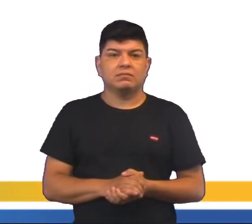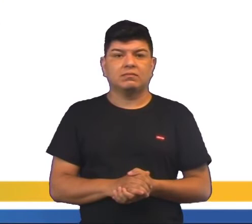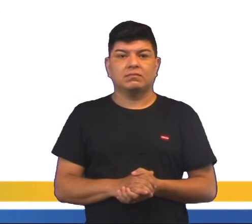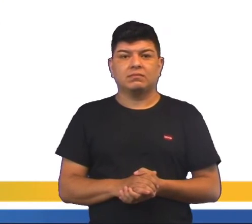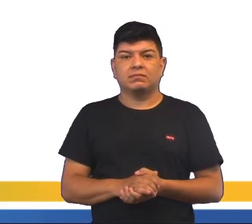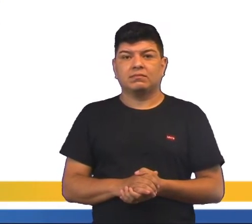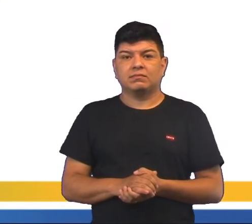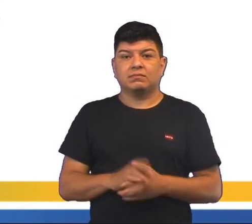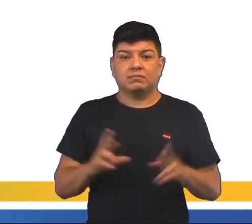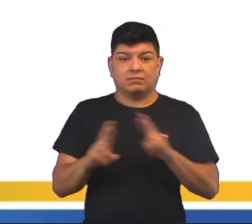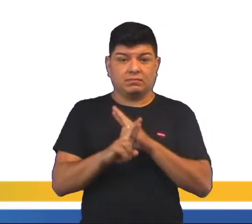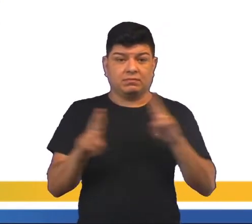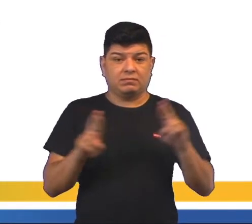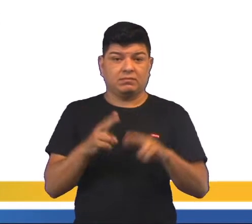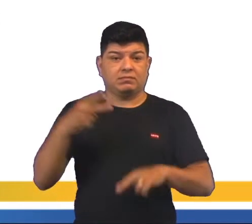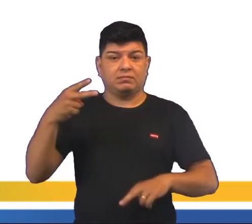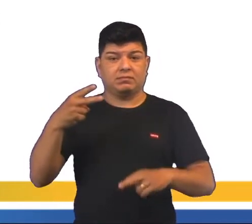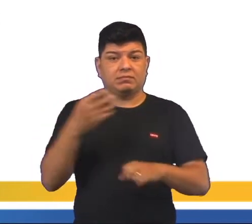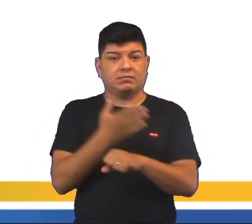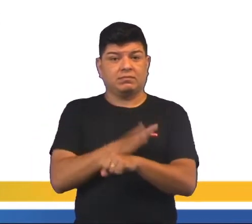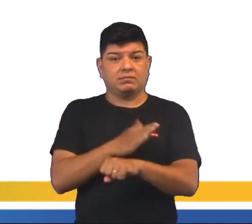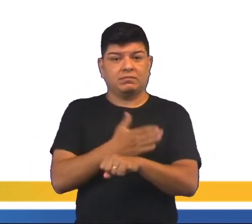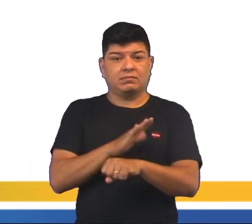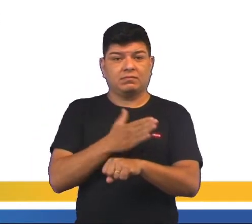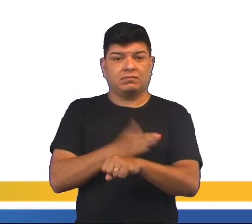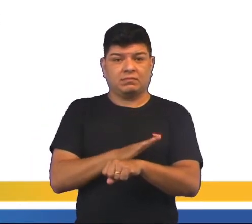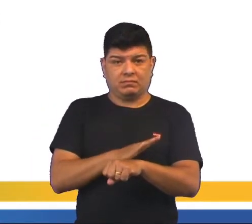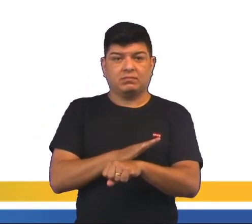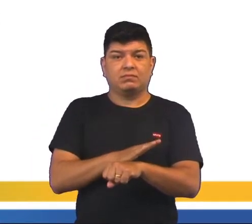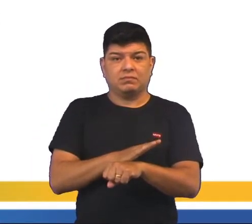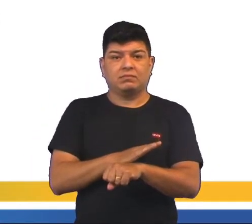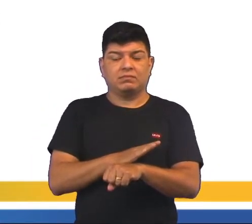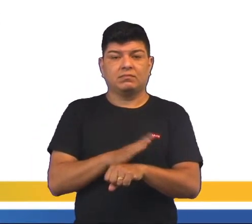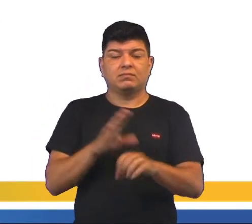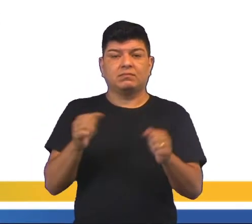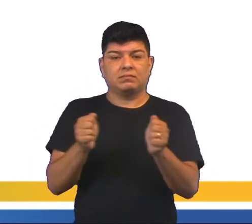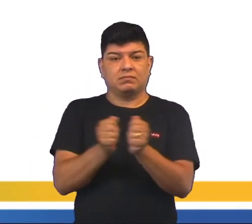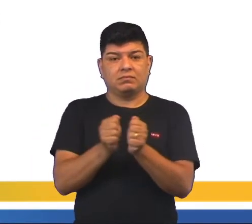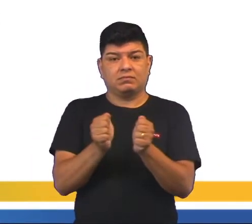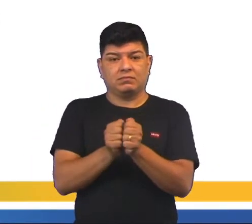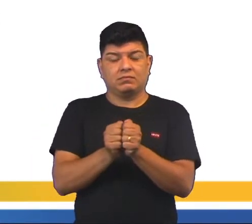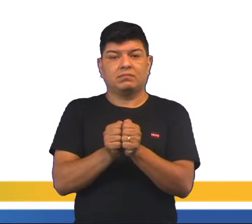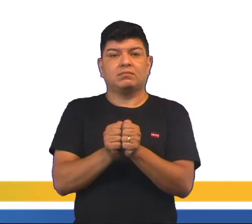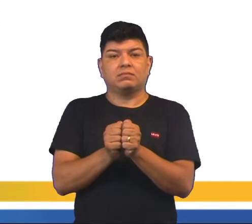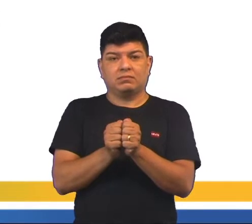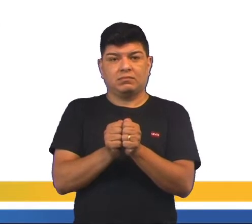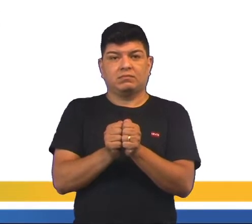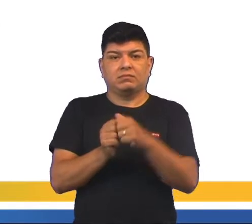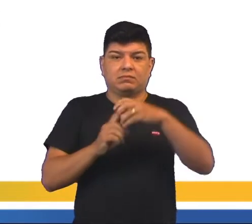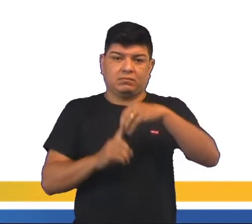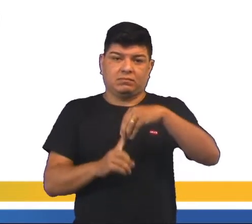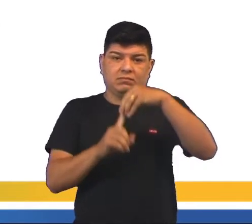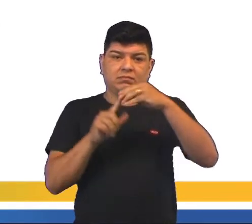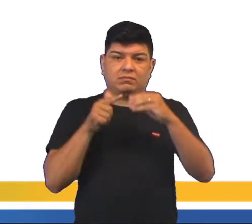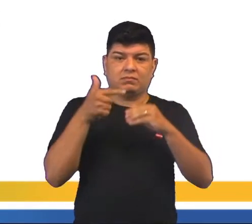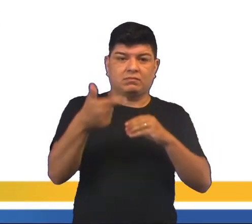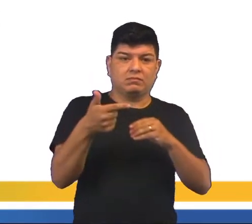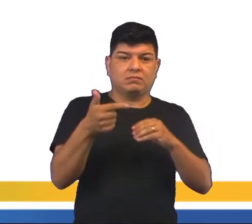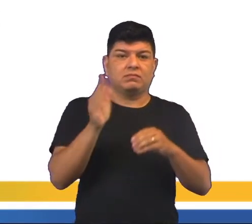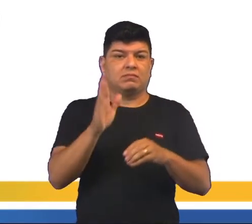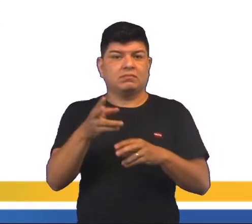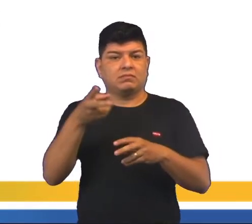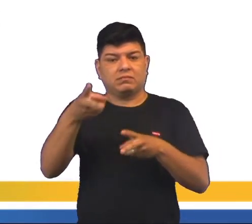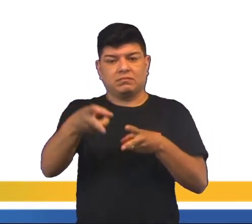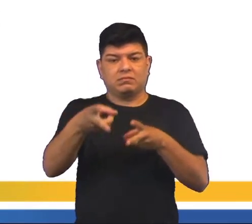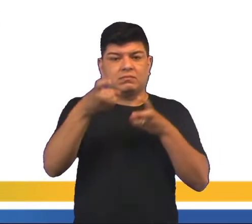A relação entre as duas práticas, O mercantilismo e o capitalismo, eles se unem como uma raiz do outro, né? E já